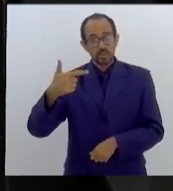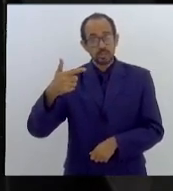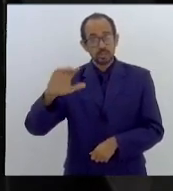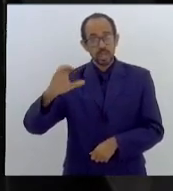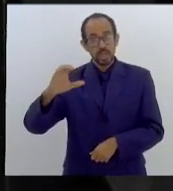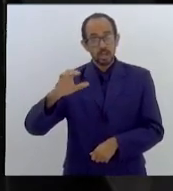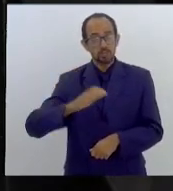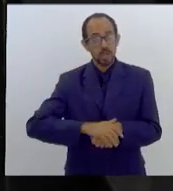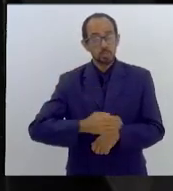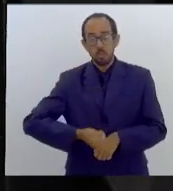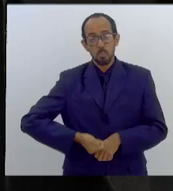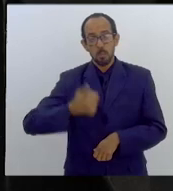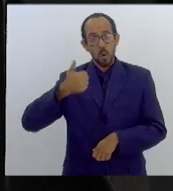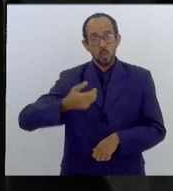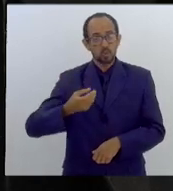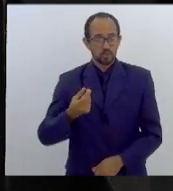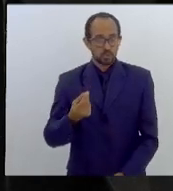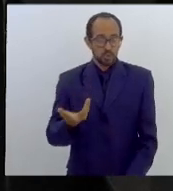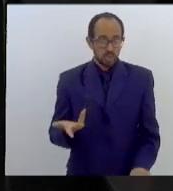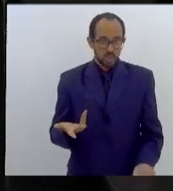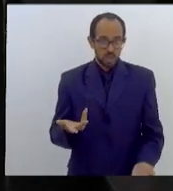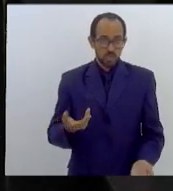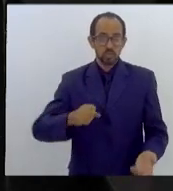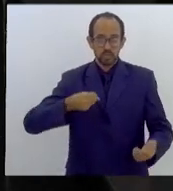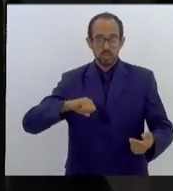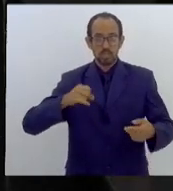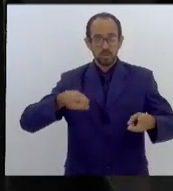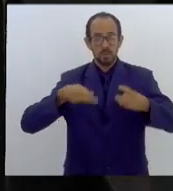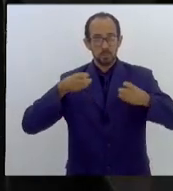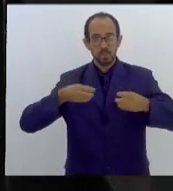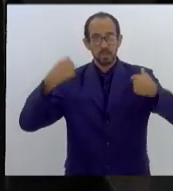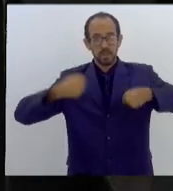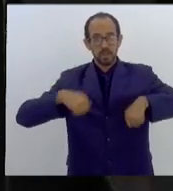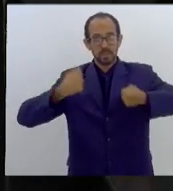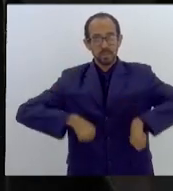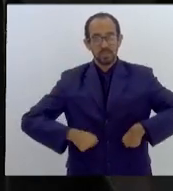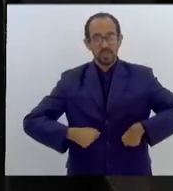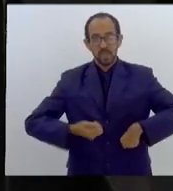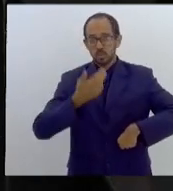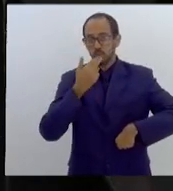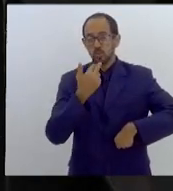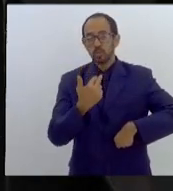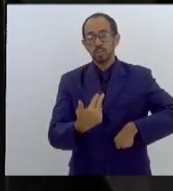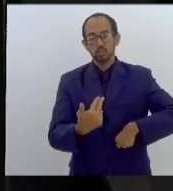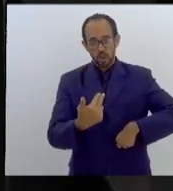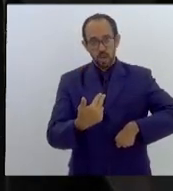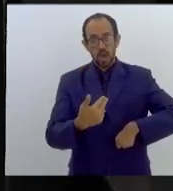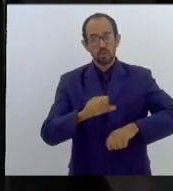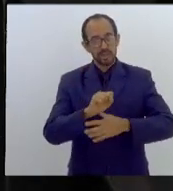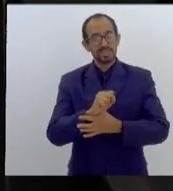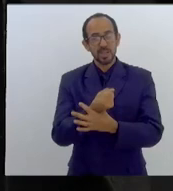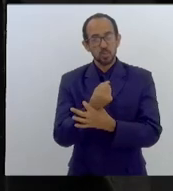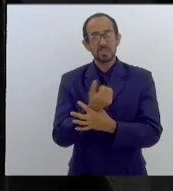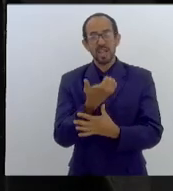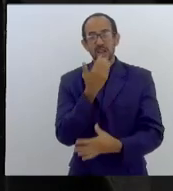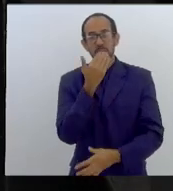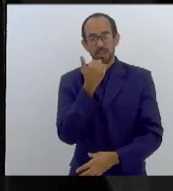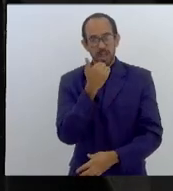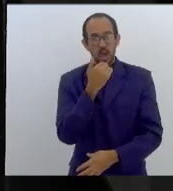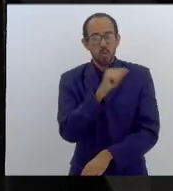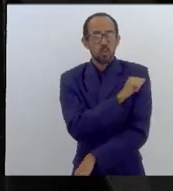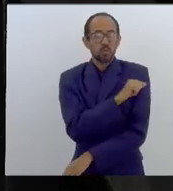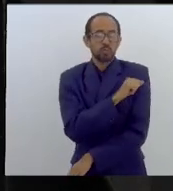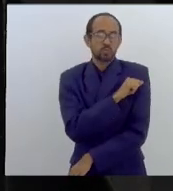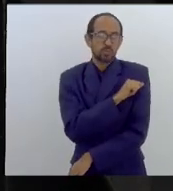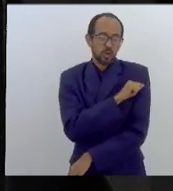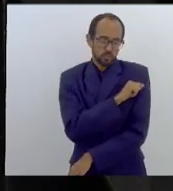pouco do ponto de vista das necessidades nutricionais, do ponto de vista da segurança alimentar do corpo discente. Então,